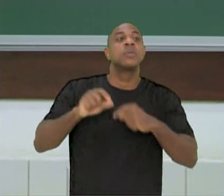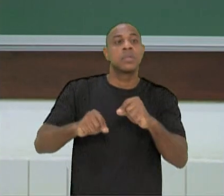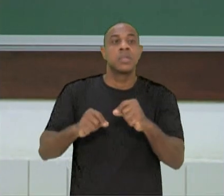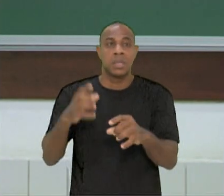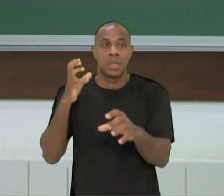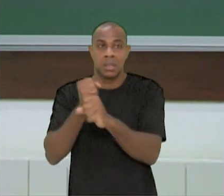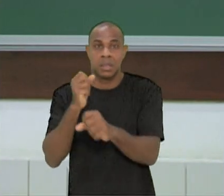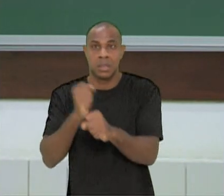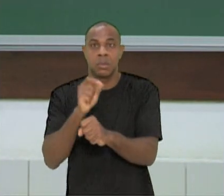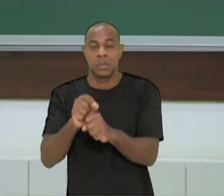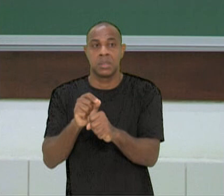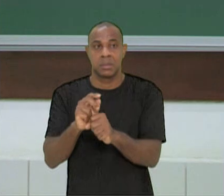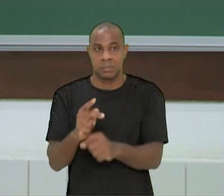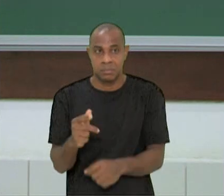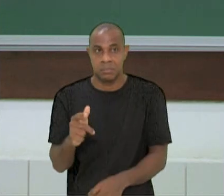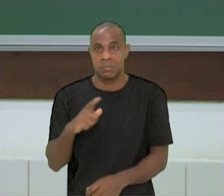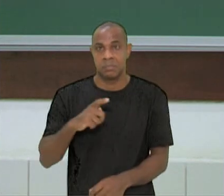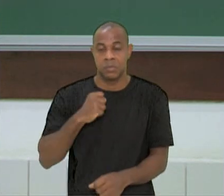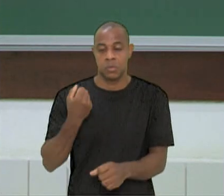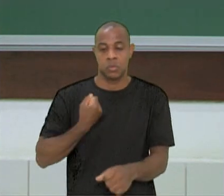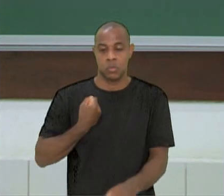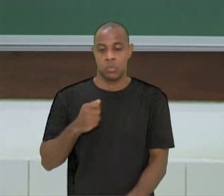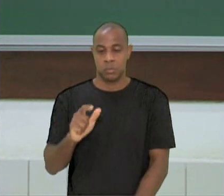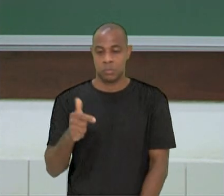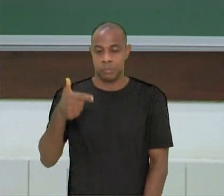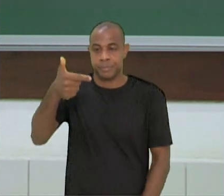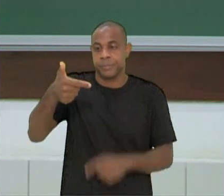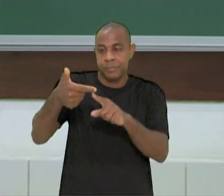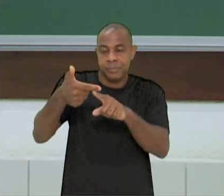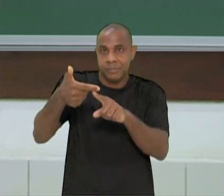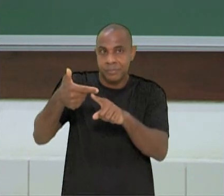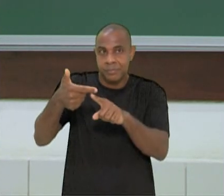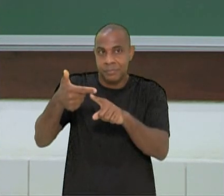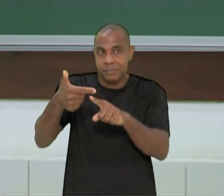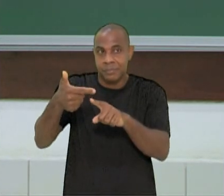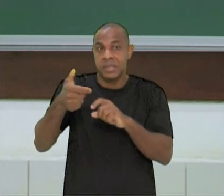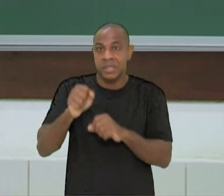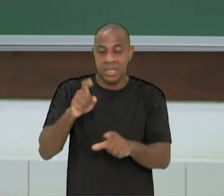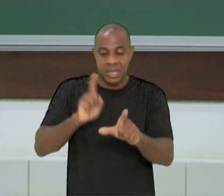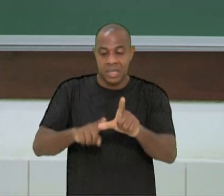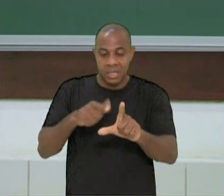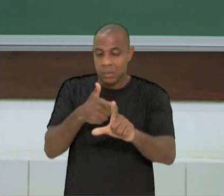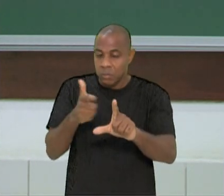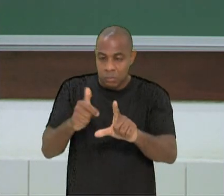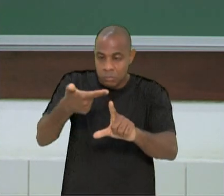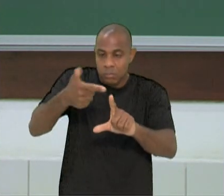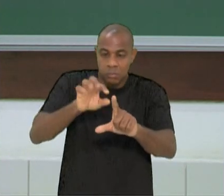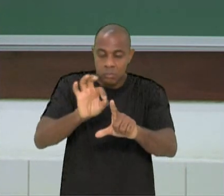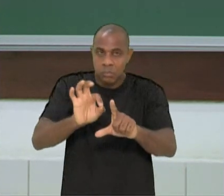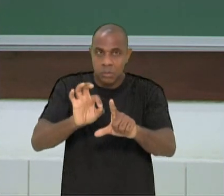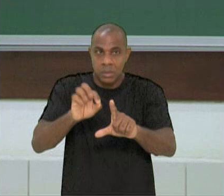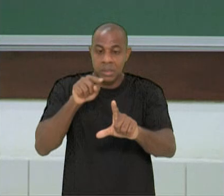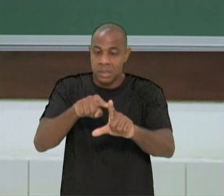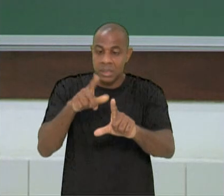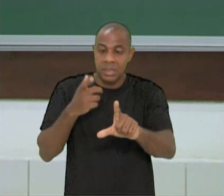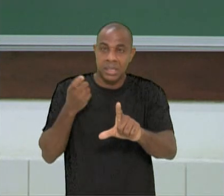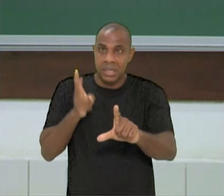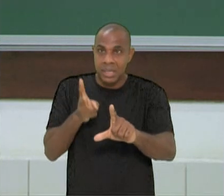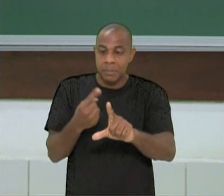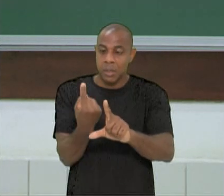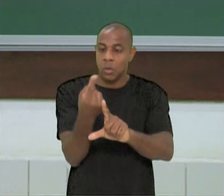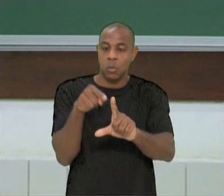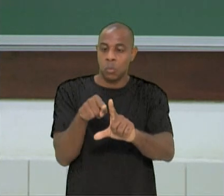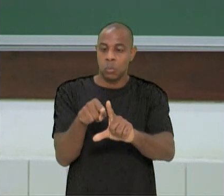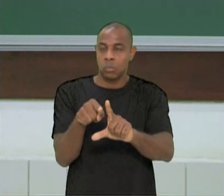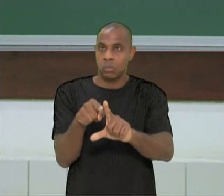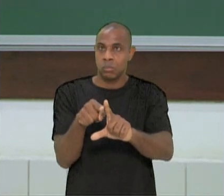soma desses expoentes. Não se esqueça que se a letra não tem expoente, o expoente dela é o número 1. Isso é muito importante,